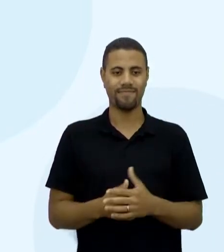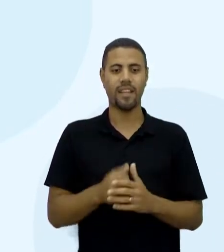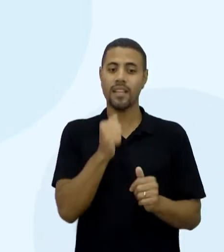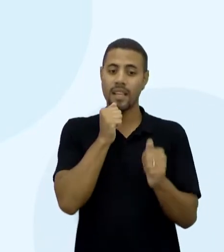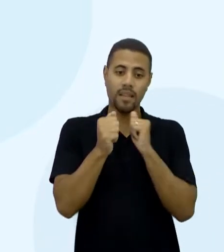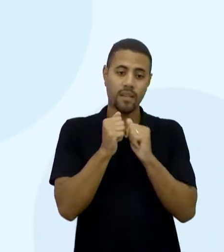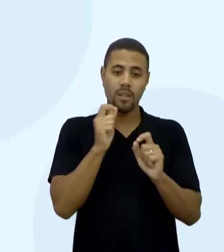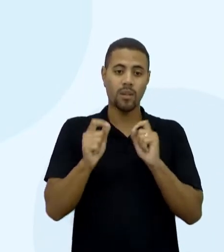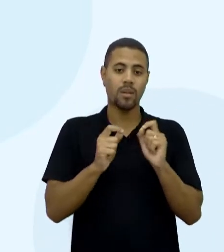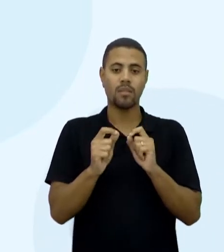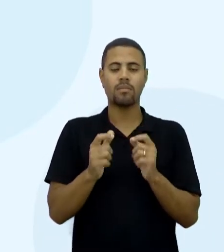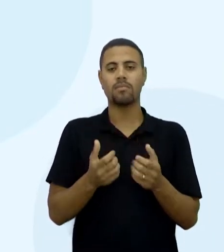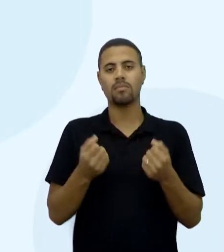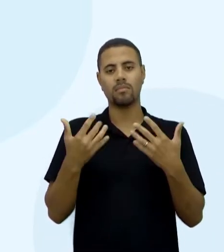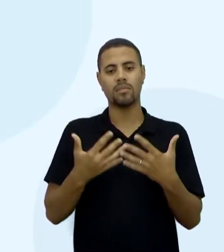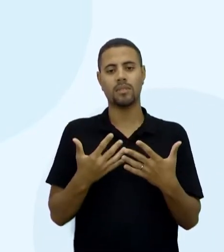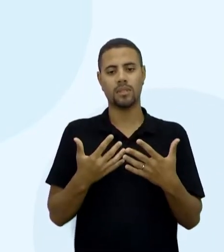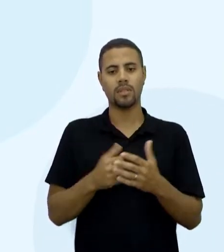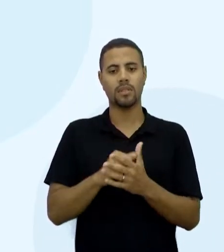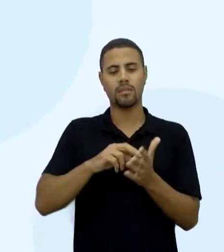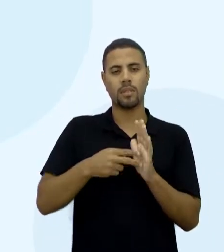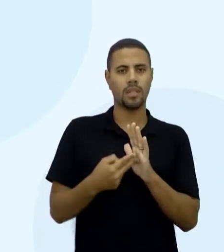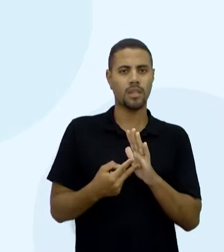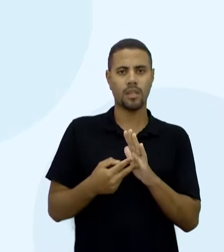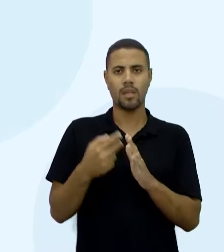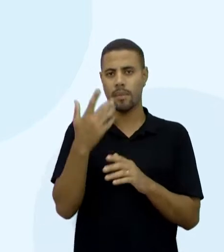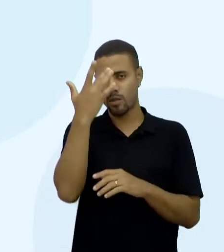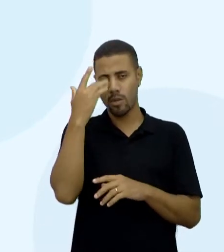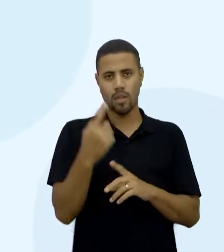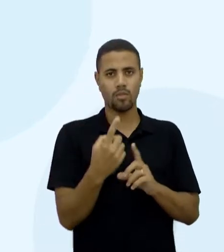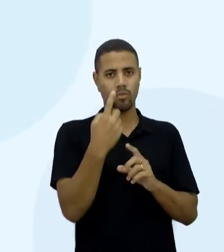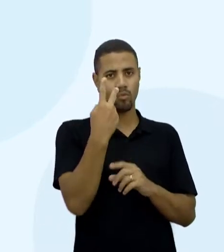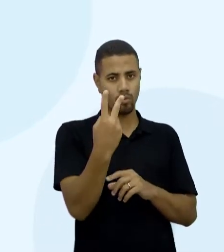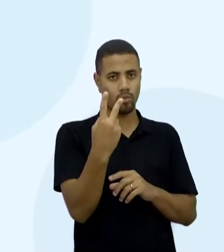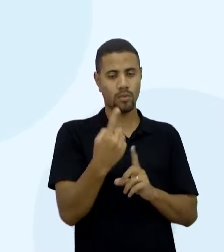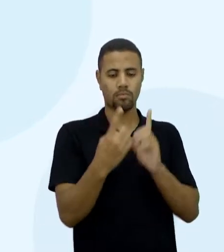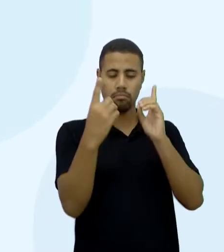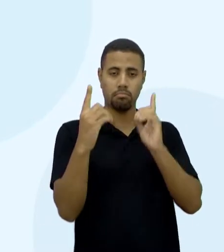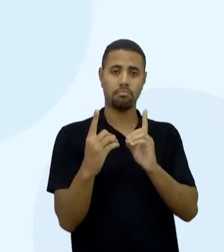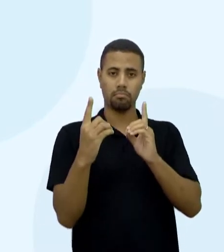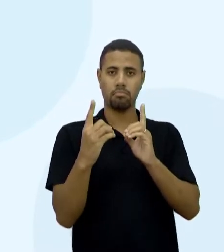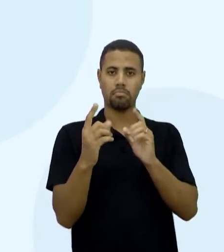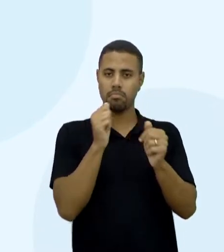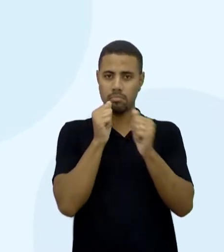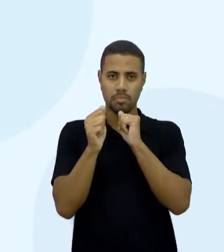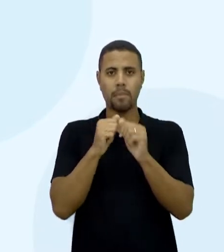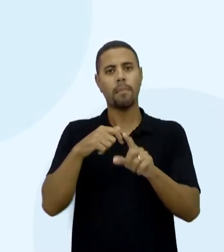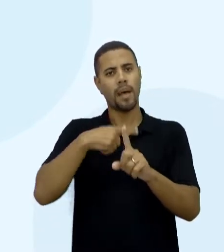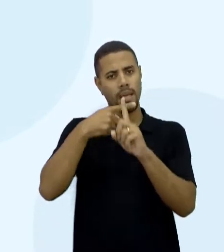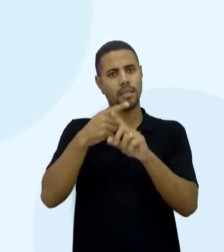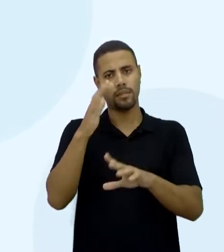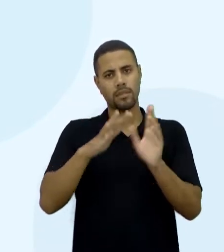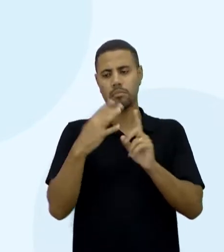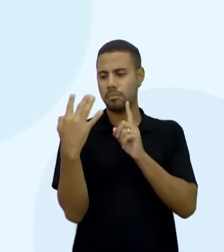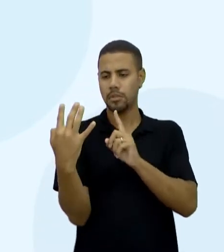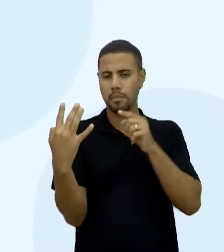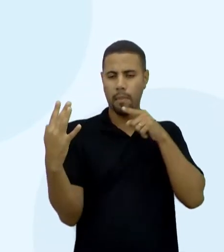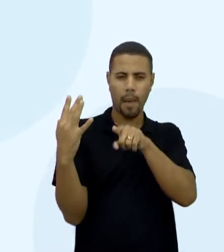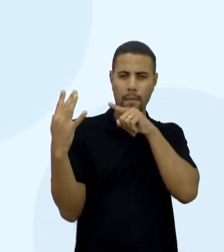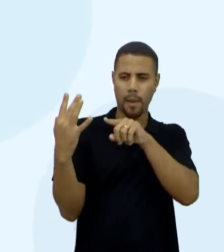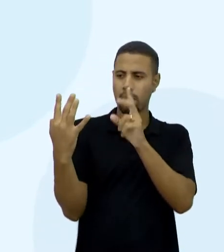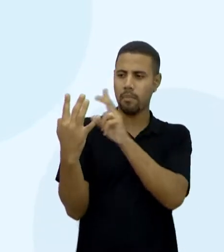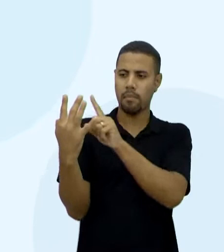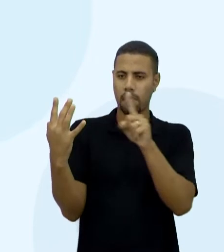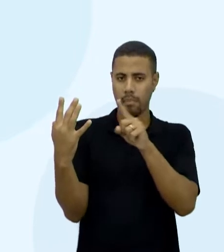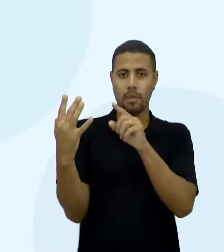de caráter interacional, geralmente entre duas pessoas, geralmente, tá? Então pode ter mais também.